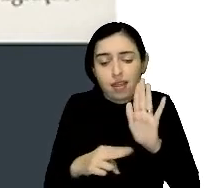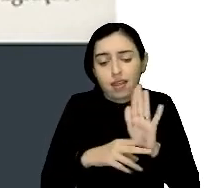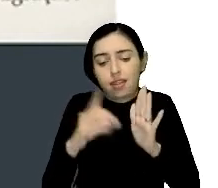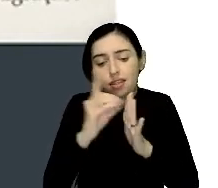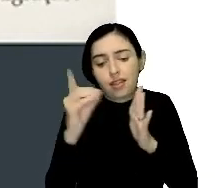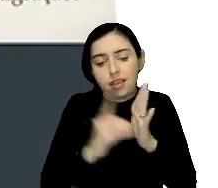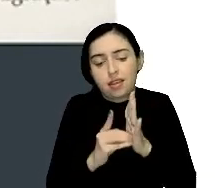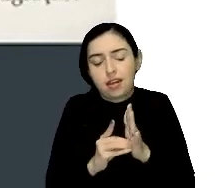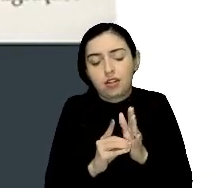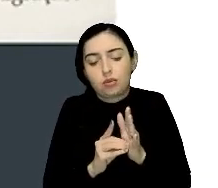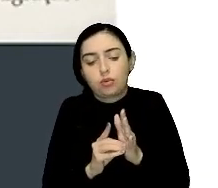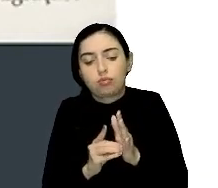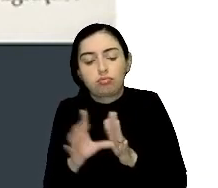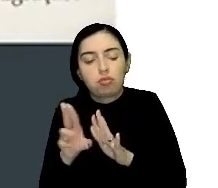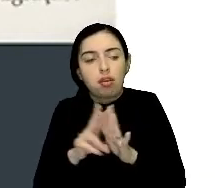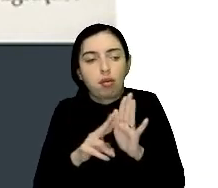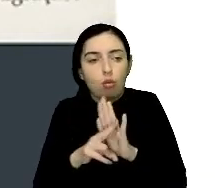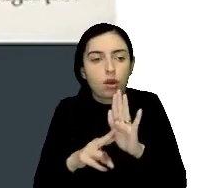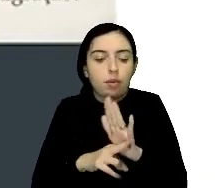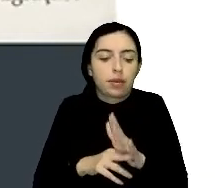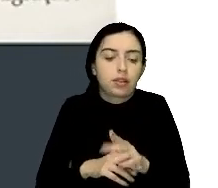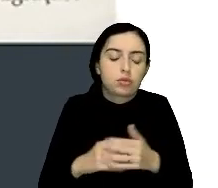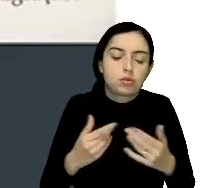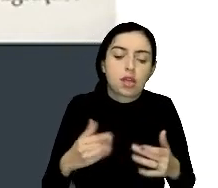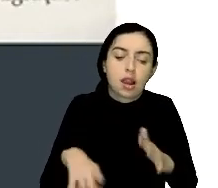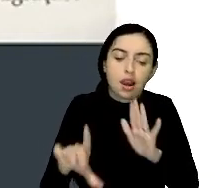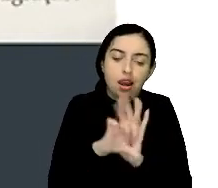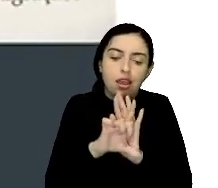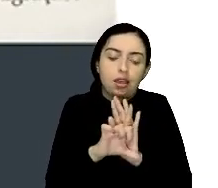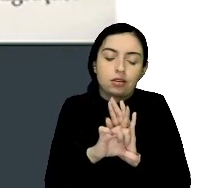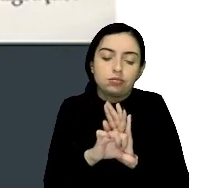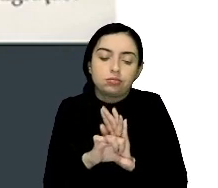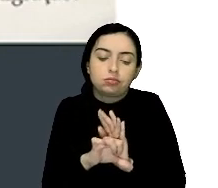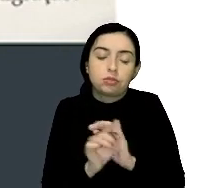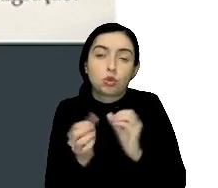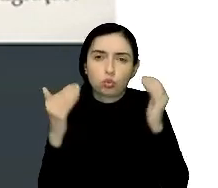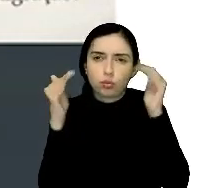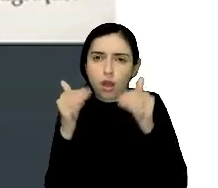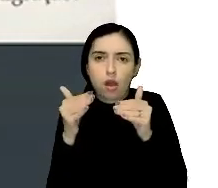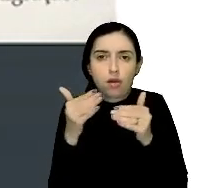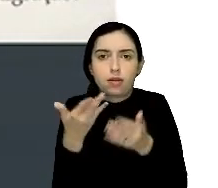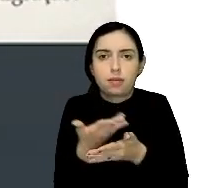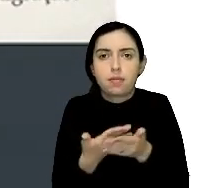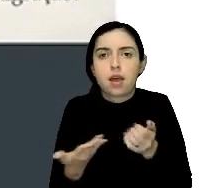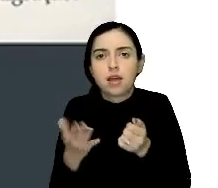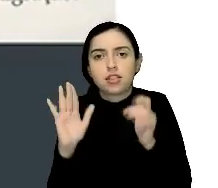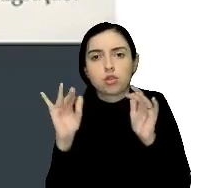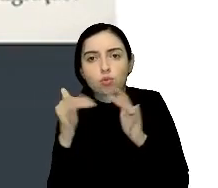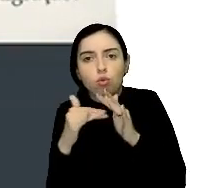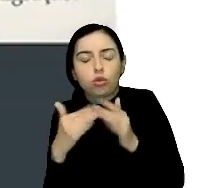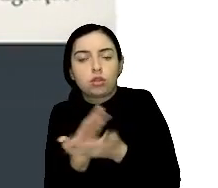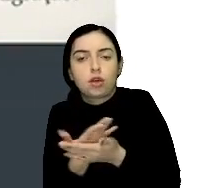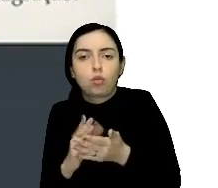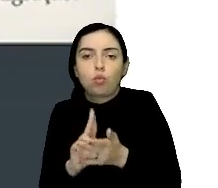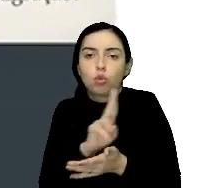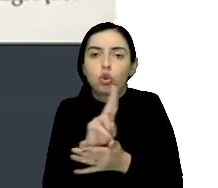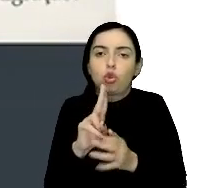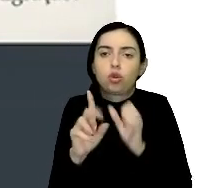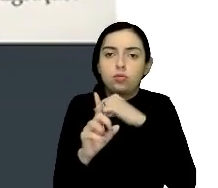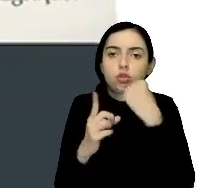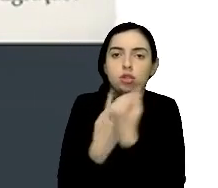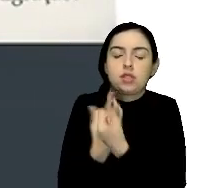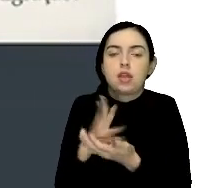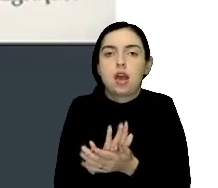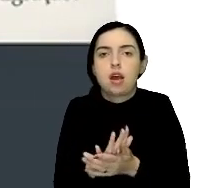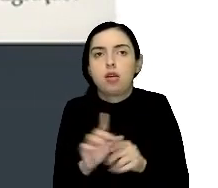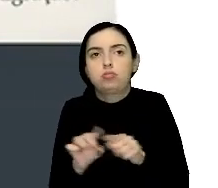além do 9199, a gente tem outros que ou tratam especificamente de questões pontuais, como o nome social, como o caso de